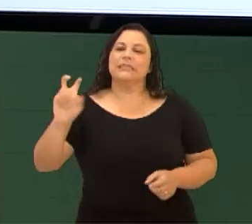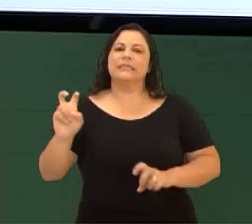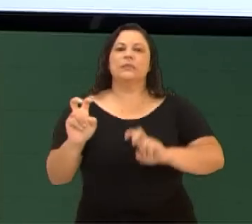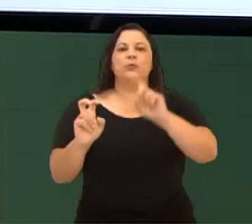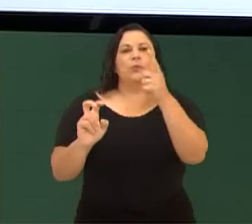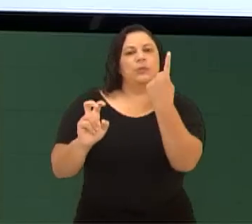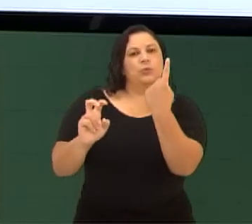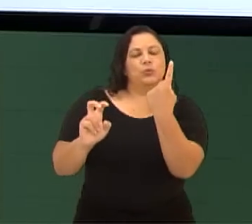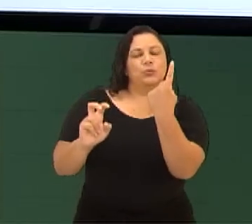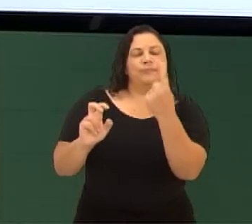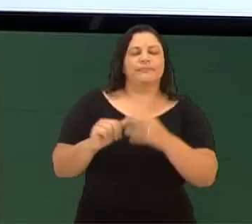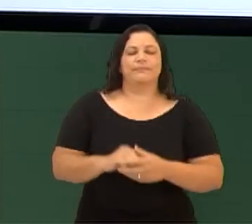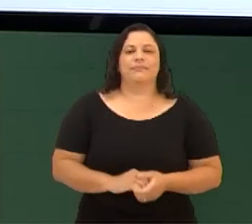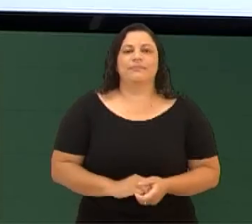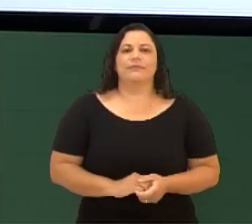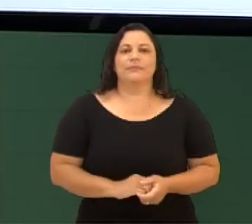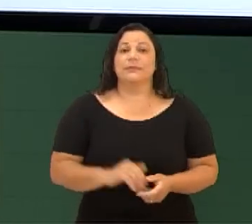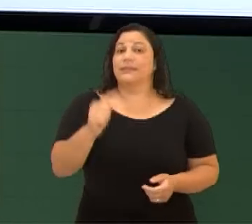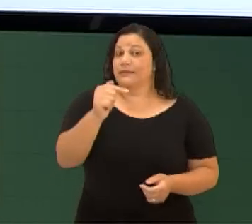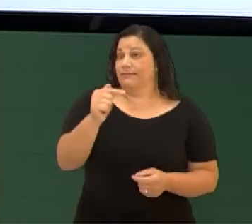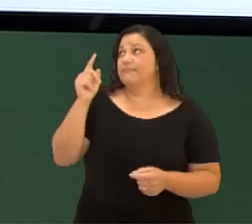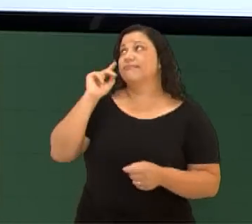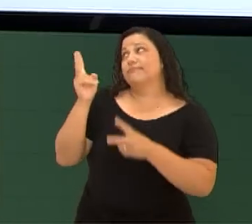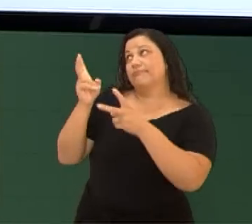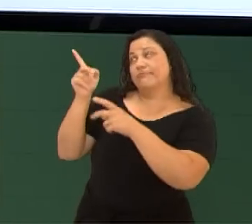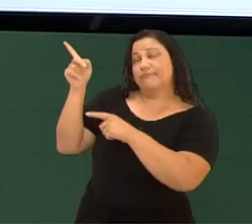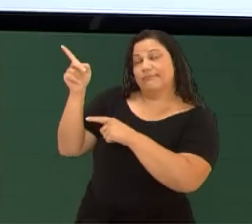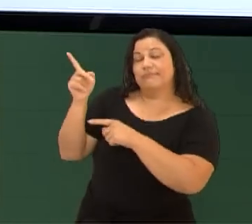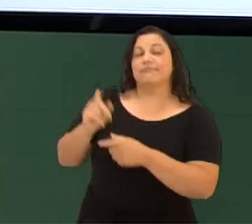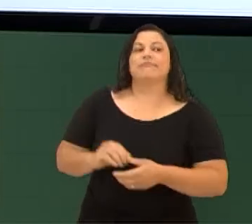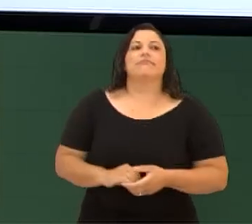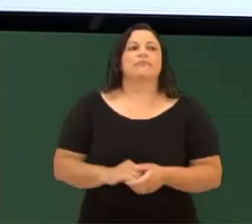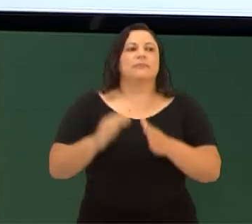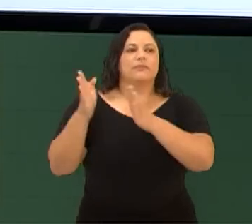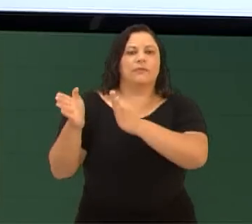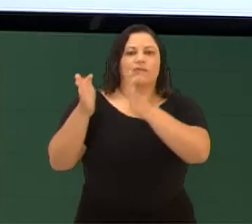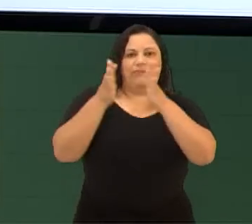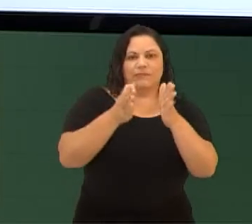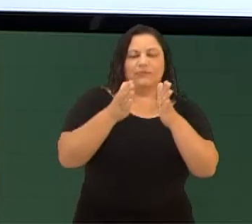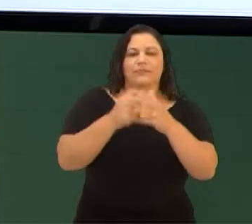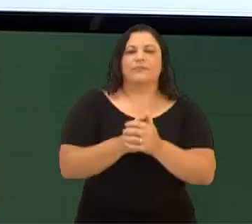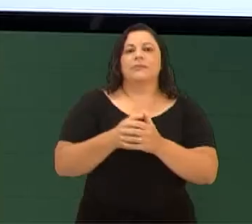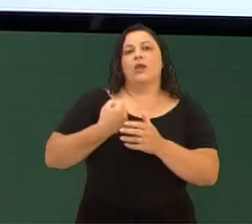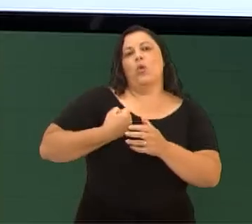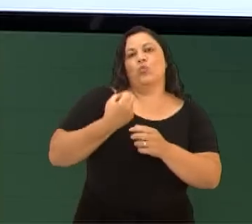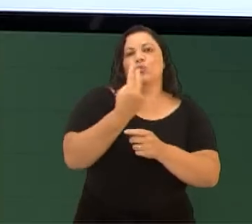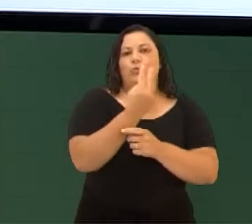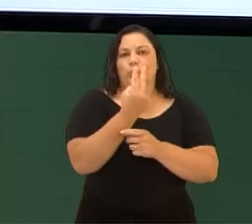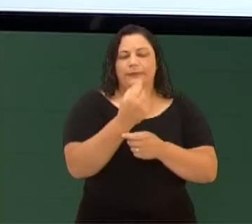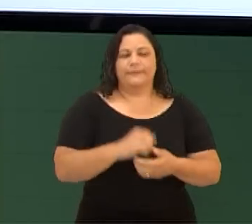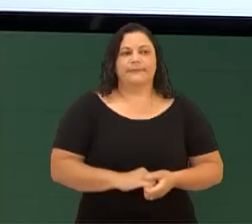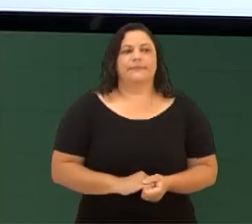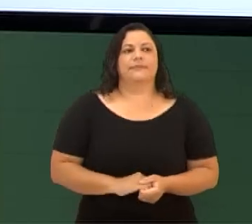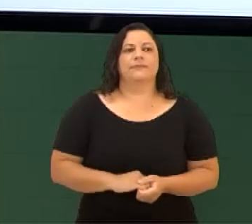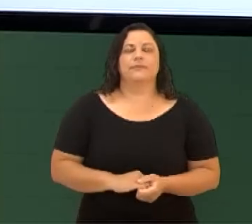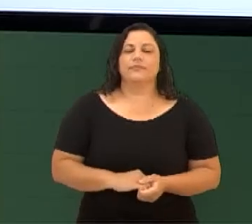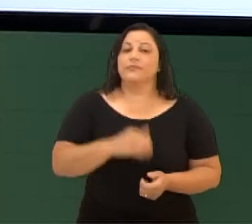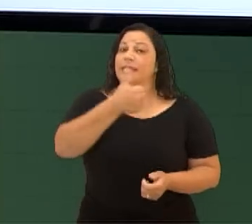1, 5 mais 2, 7. Espaço da primeira casa, estamos indo para o segundo número. 2 vezes